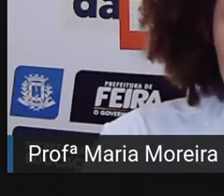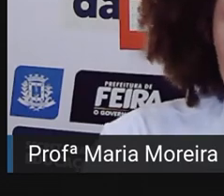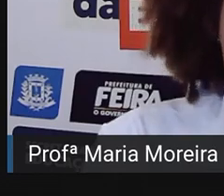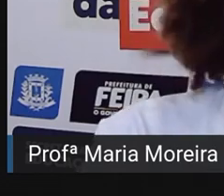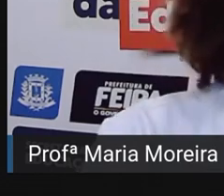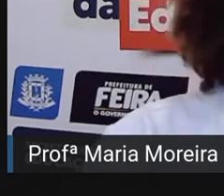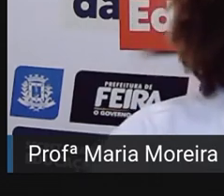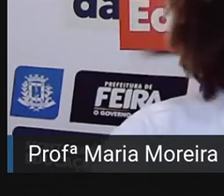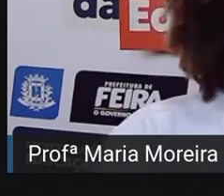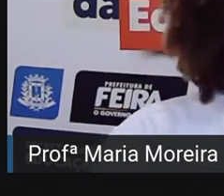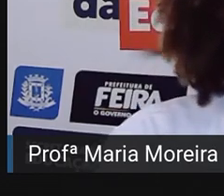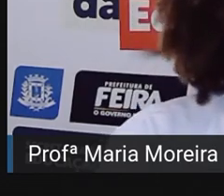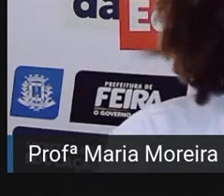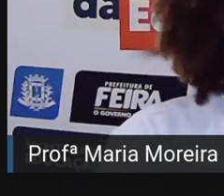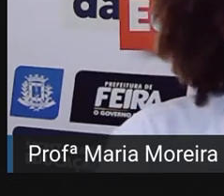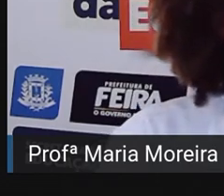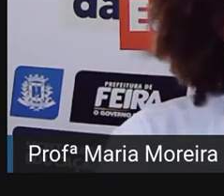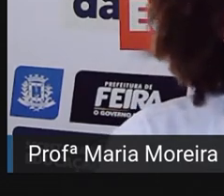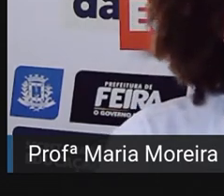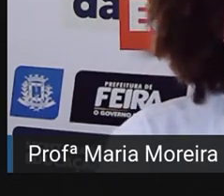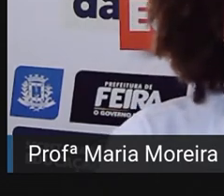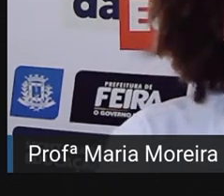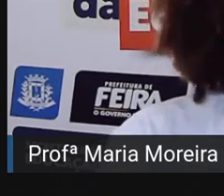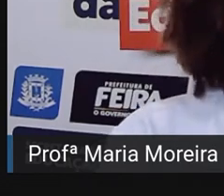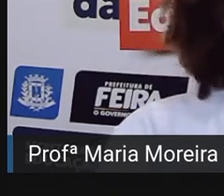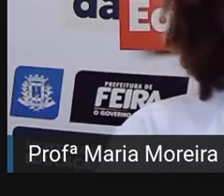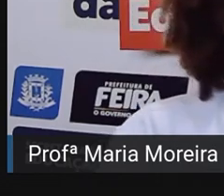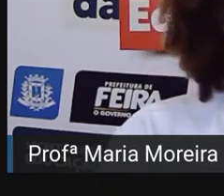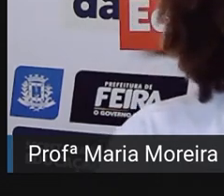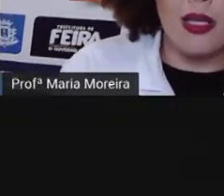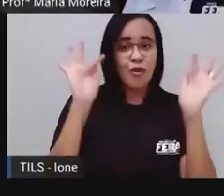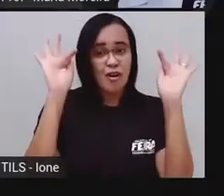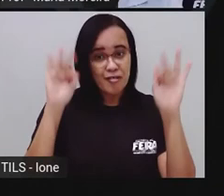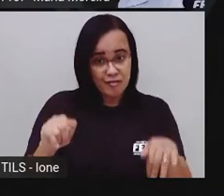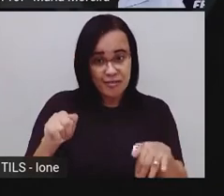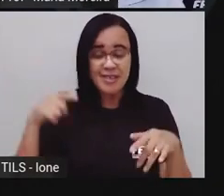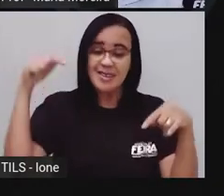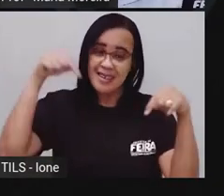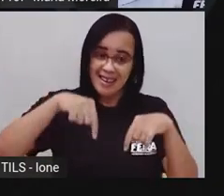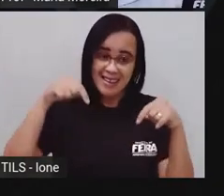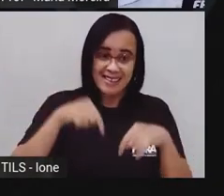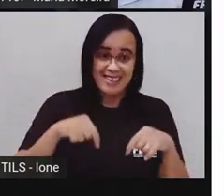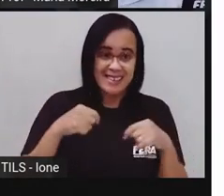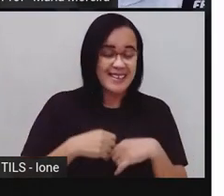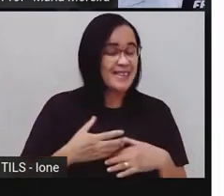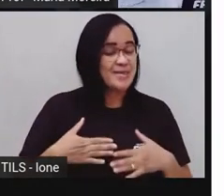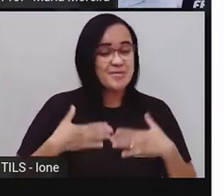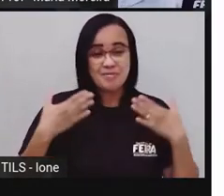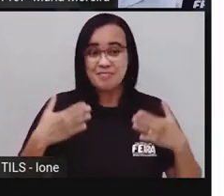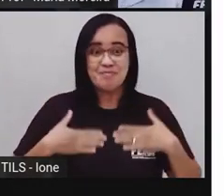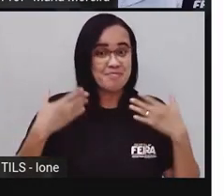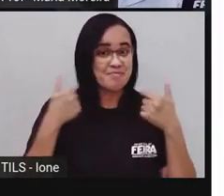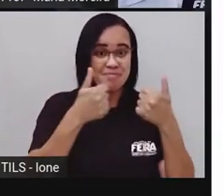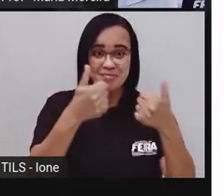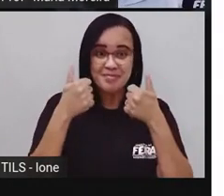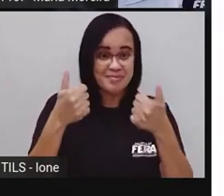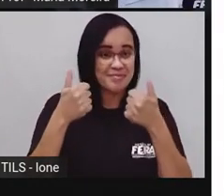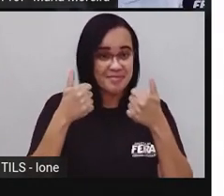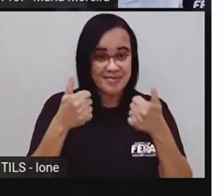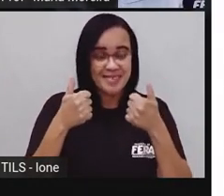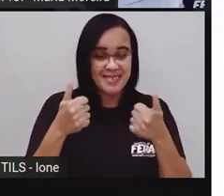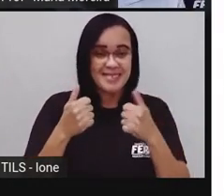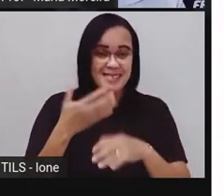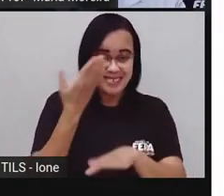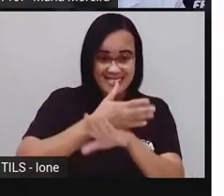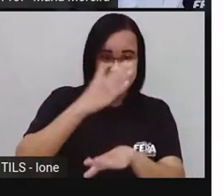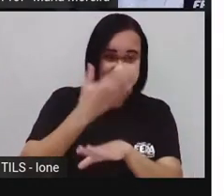aí a pro já colocou para vocês a nossa aula assim Serra por aqui né Foi um prazer imenso perdoe aula da prova que apoia eu não consegui pegar a prática